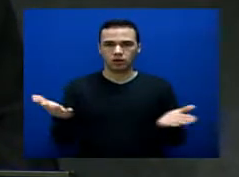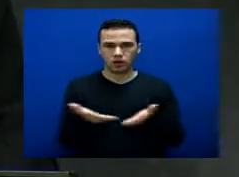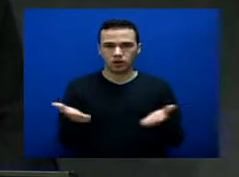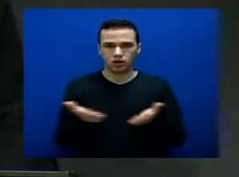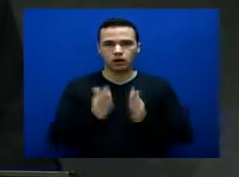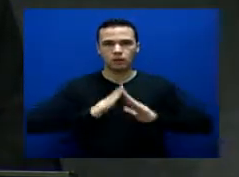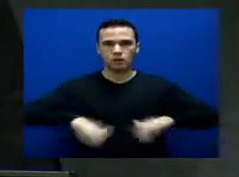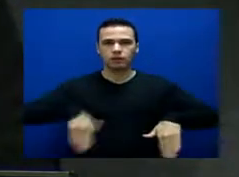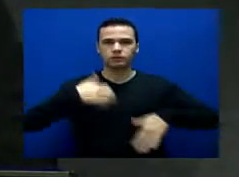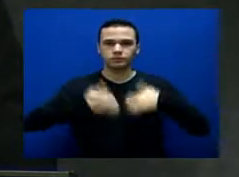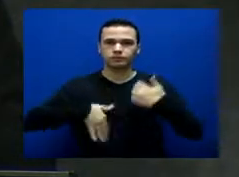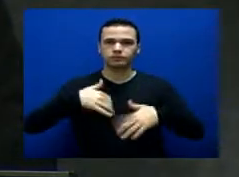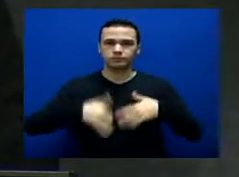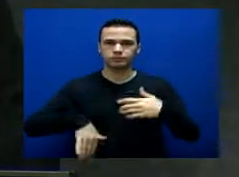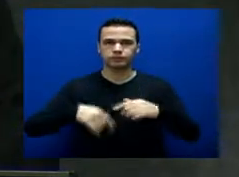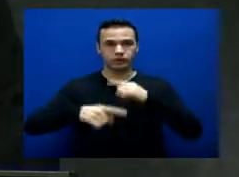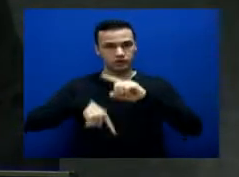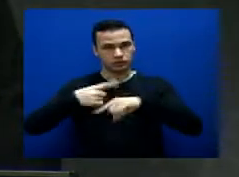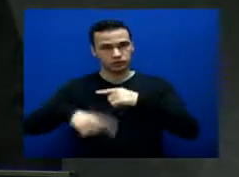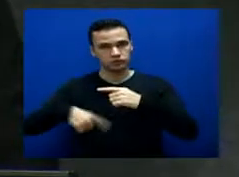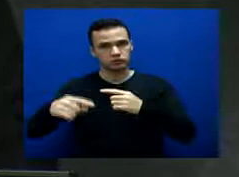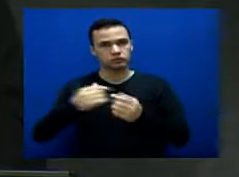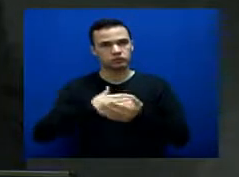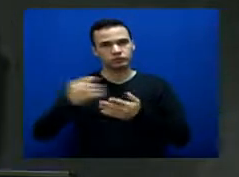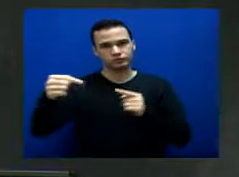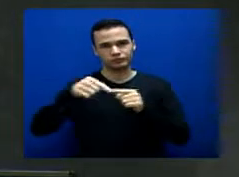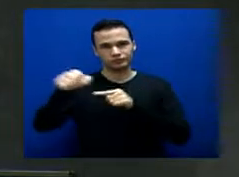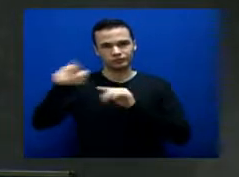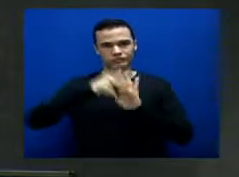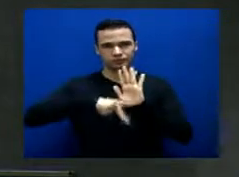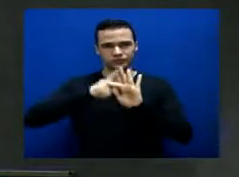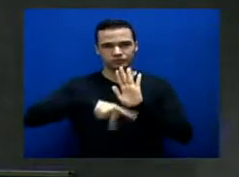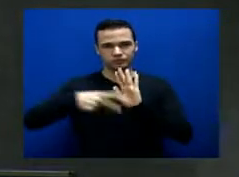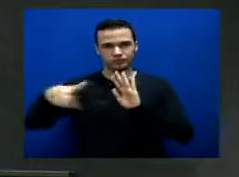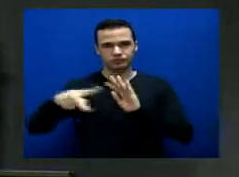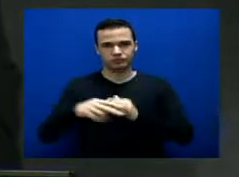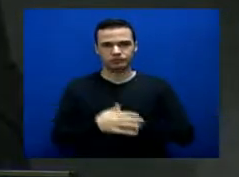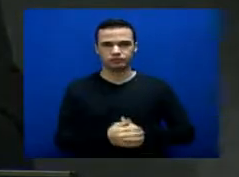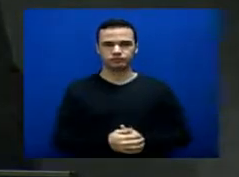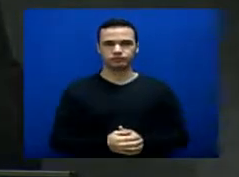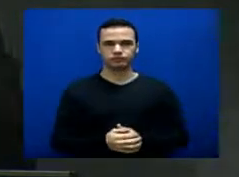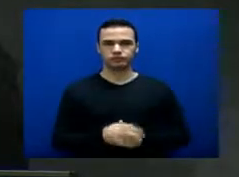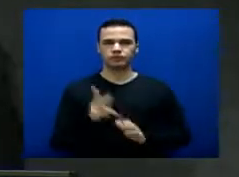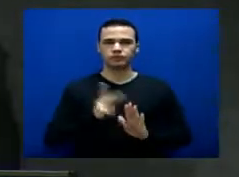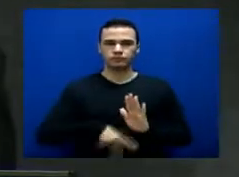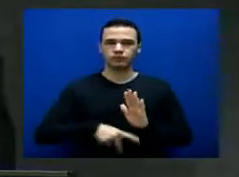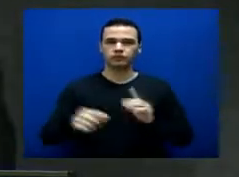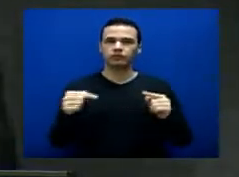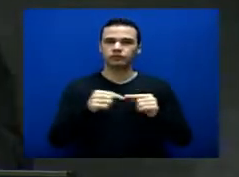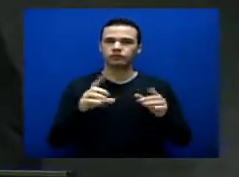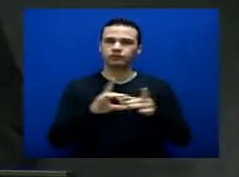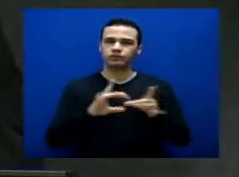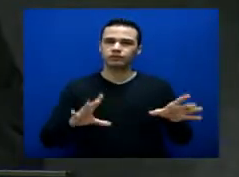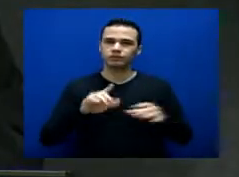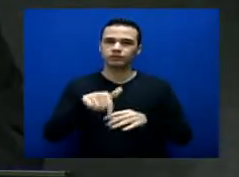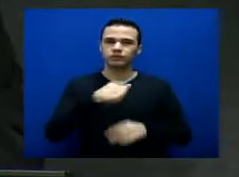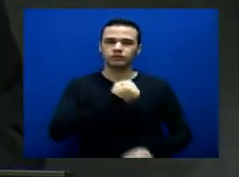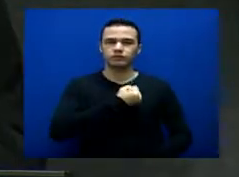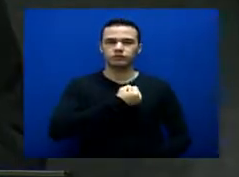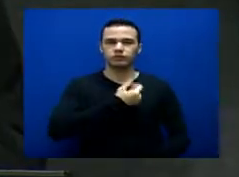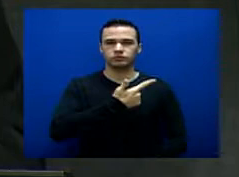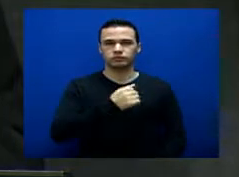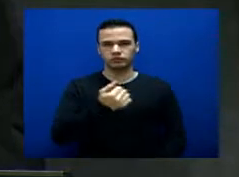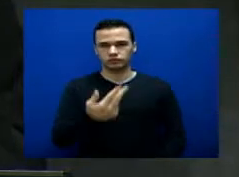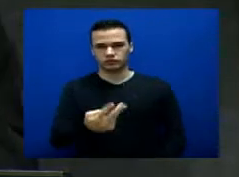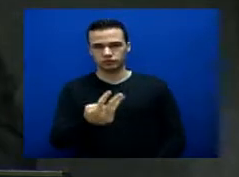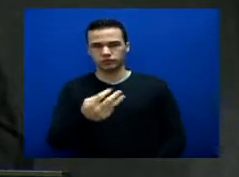requerimentos e daqui a pouco vai chegar nesse projeto já. Projeto em deliberação 213